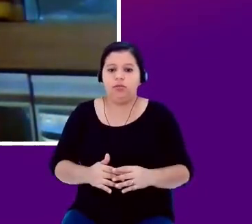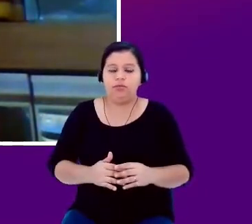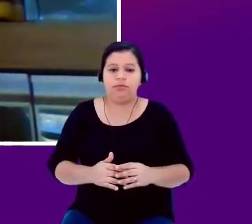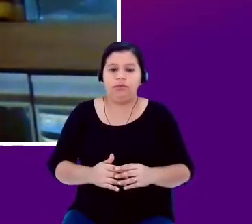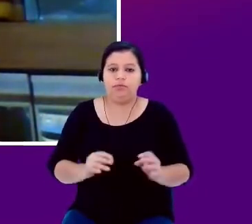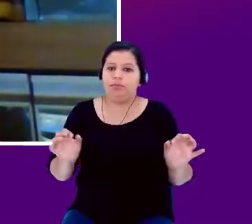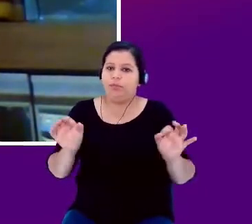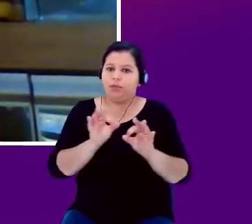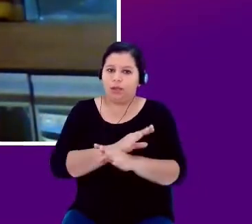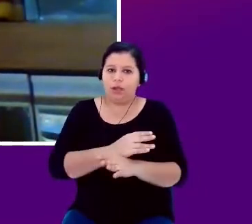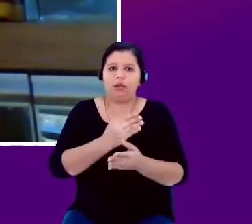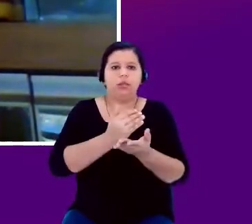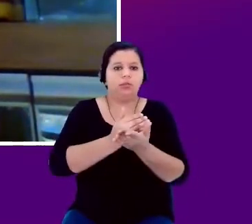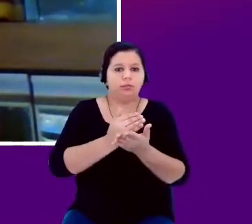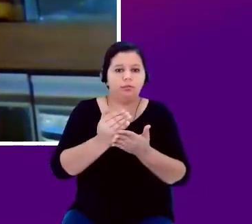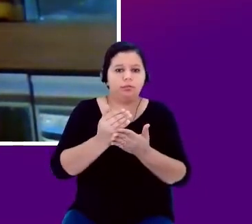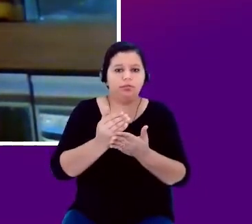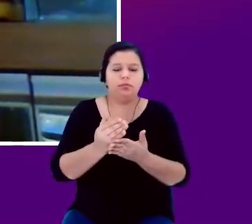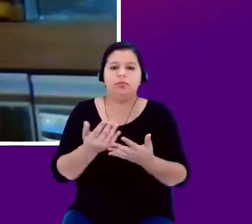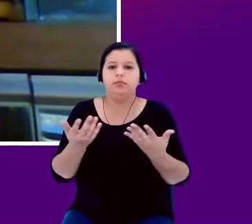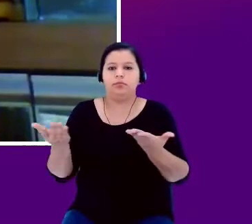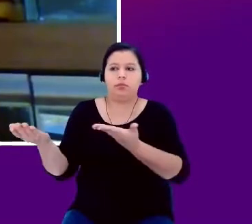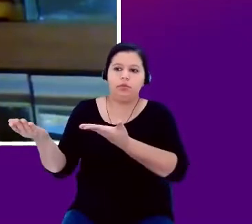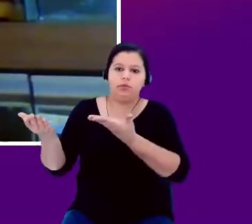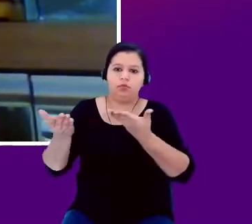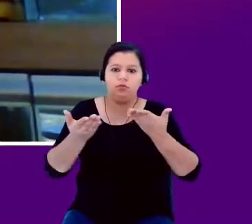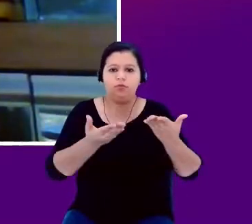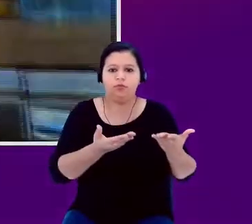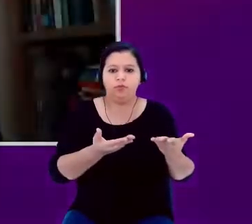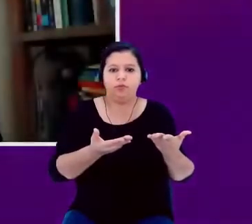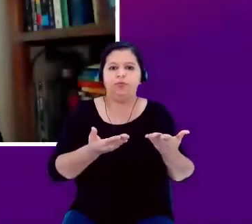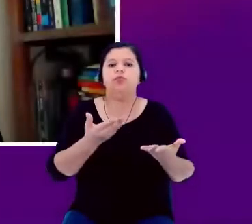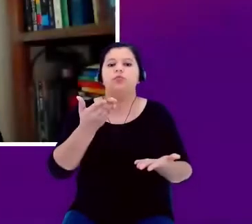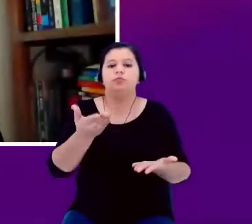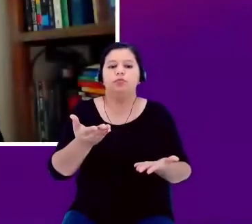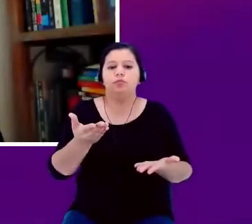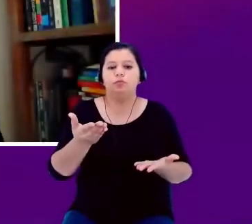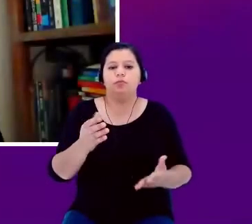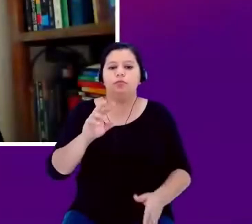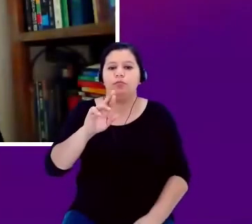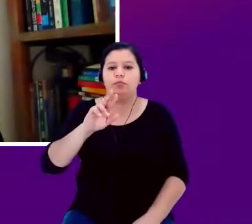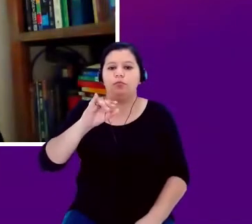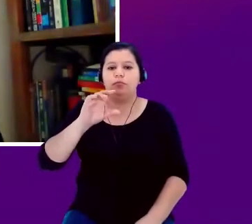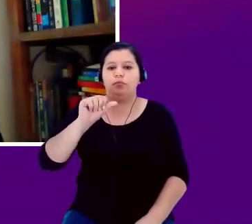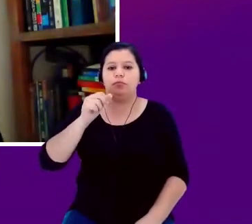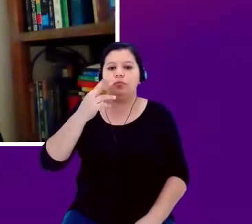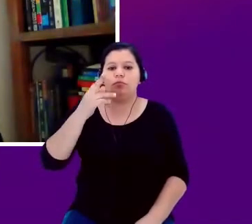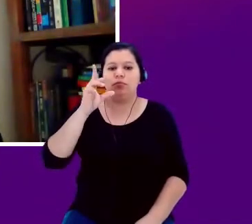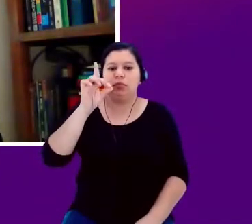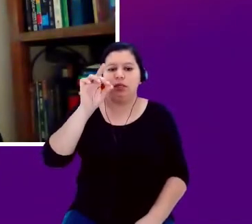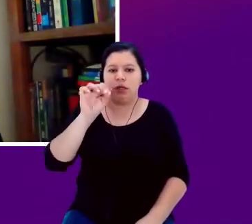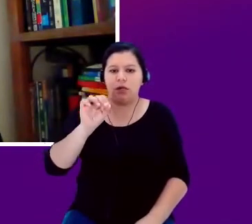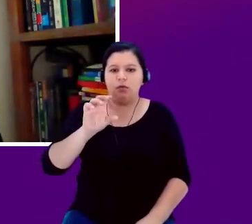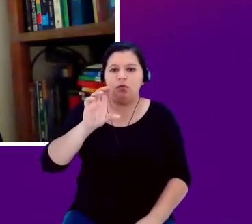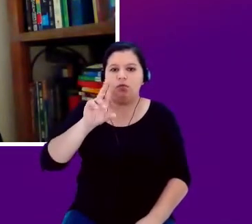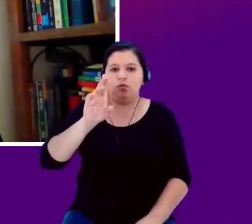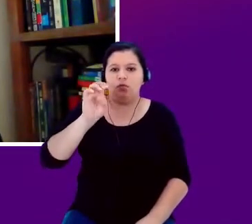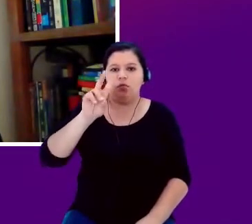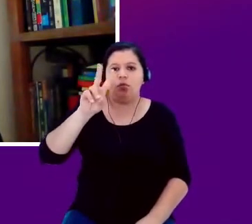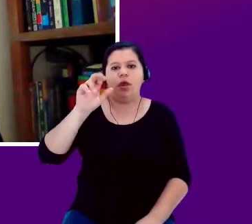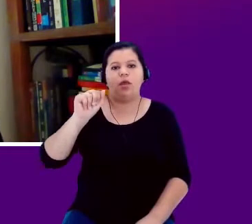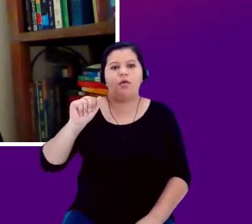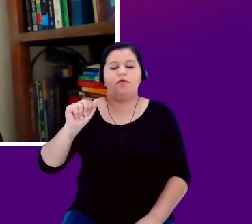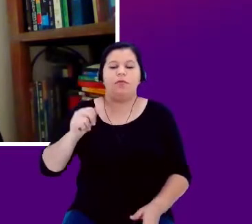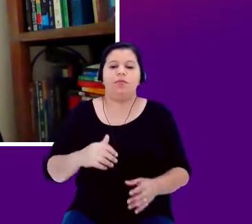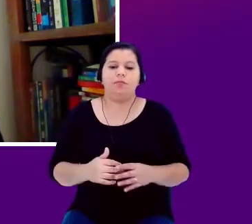Encerrada essa breve introdução, eu passo a palavra agora ao eminente ministro Ricardo Vilas Boas Cueva para a sua palestra. Ministro, por